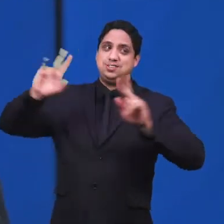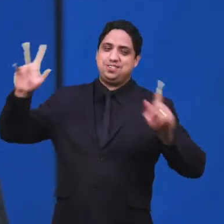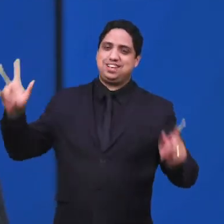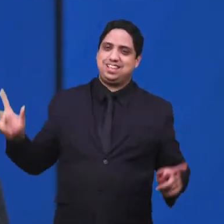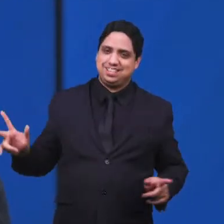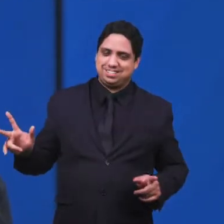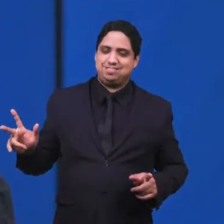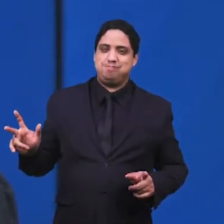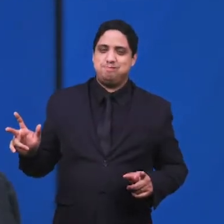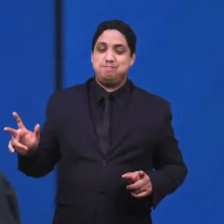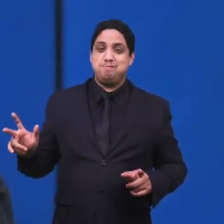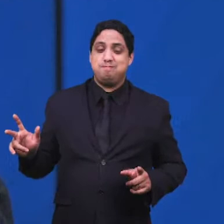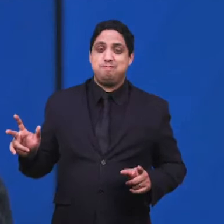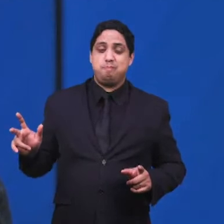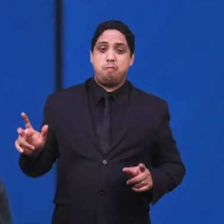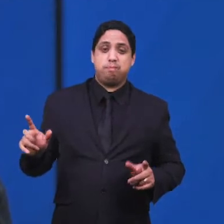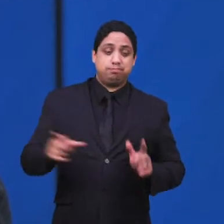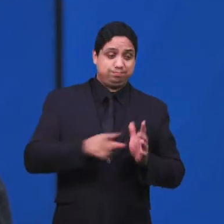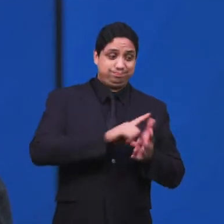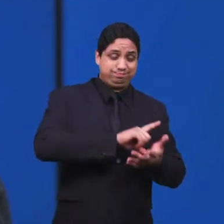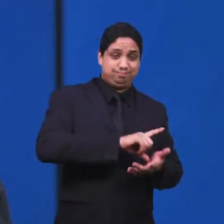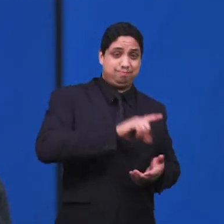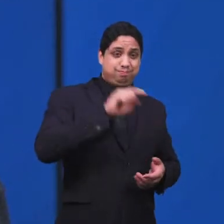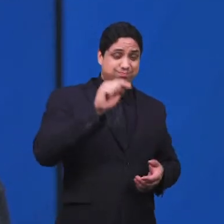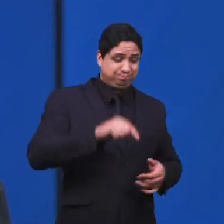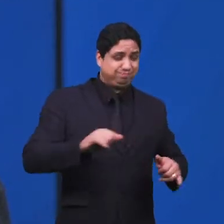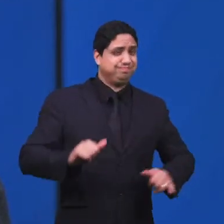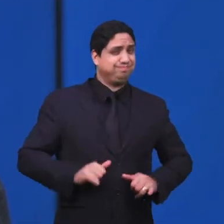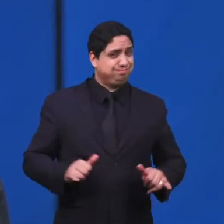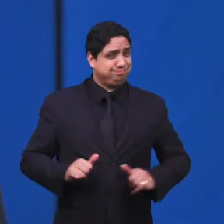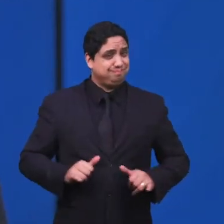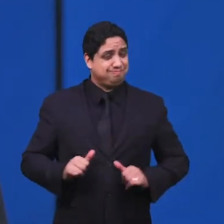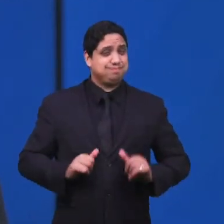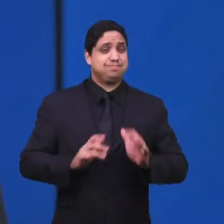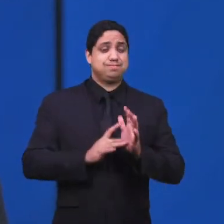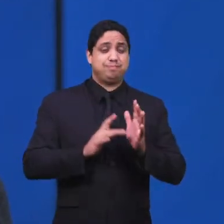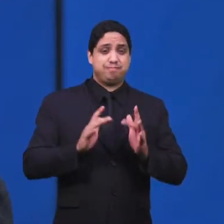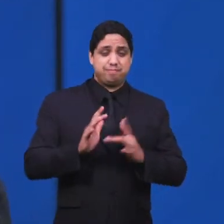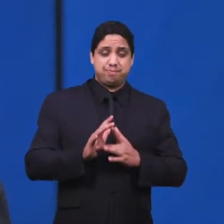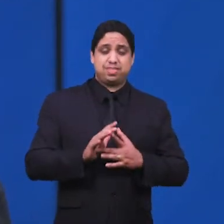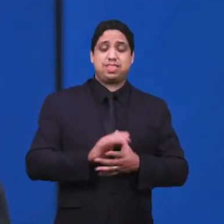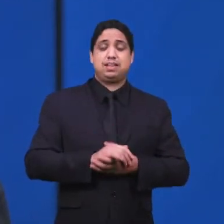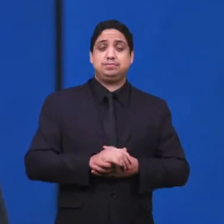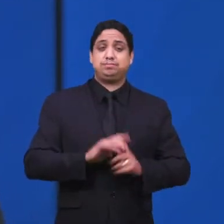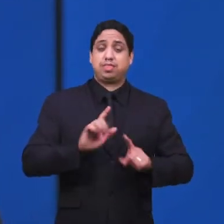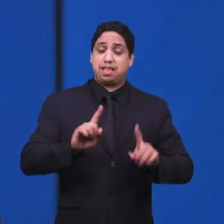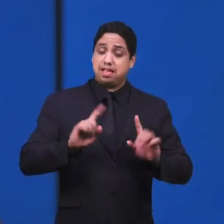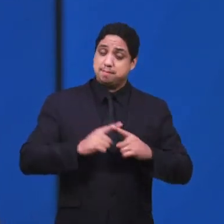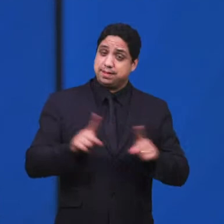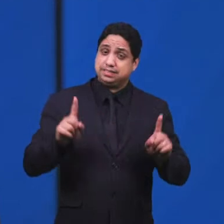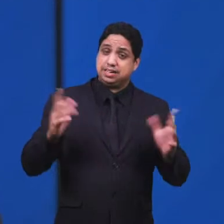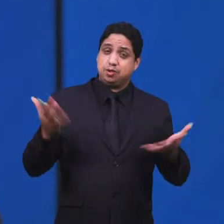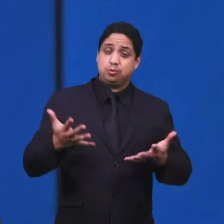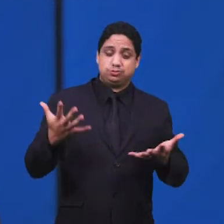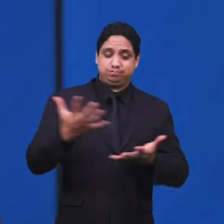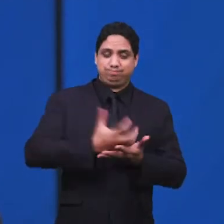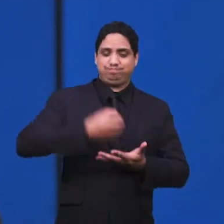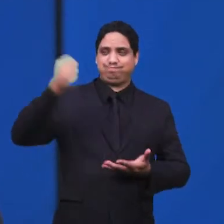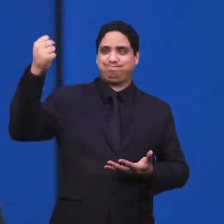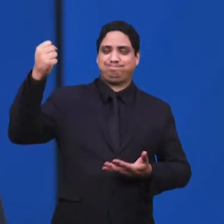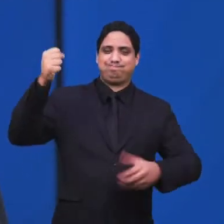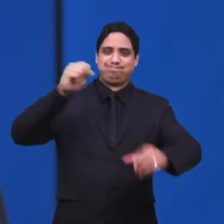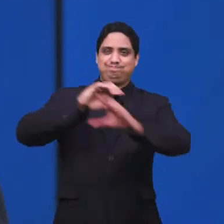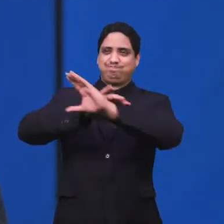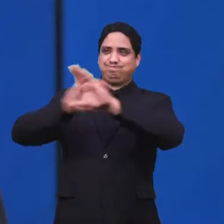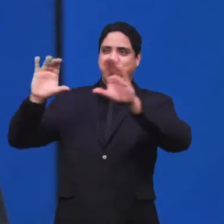Antes, ele como homem, sofrendo ali as dores do nosso pecado nos seus cabelos crespos. Mas agora, ele lá em Apocalipse glorificado,